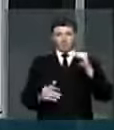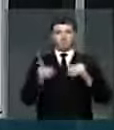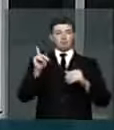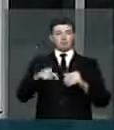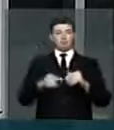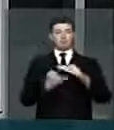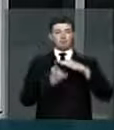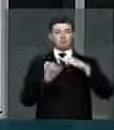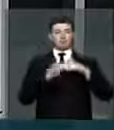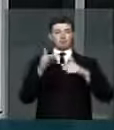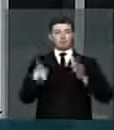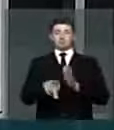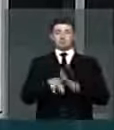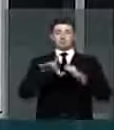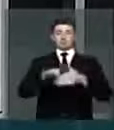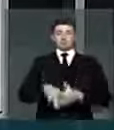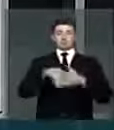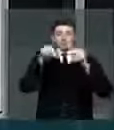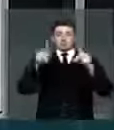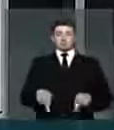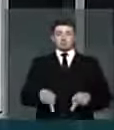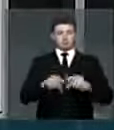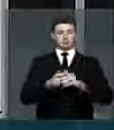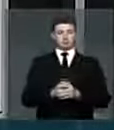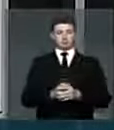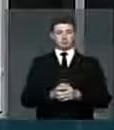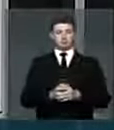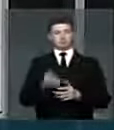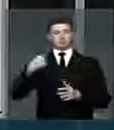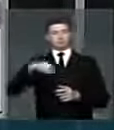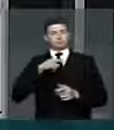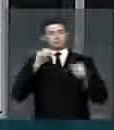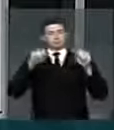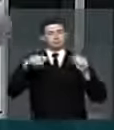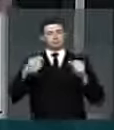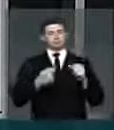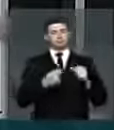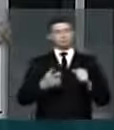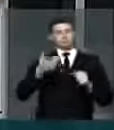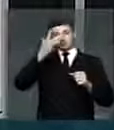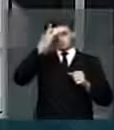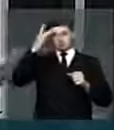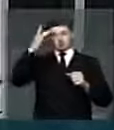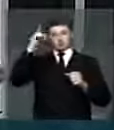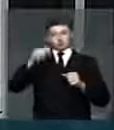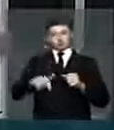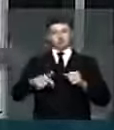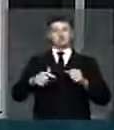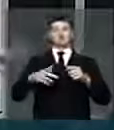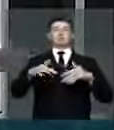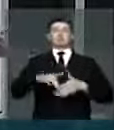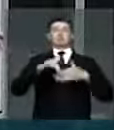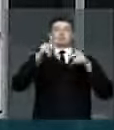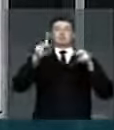corporação representante da nação brasileira, como pessoas que estão aqui representando o povo,